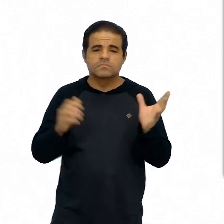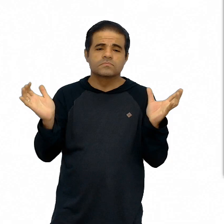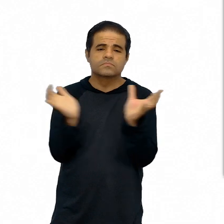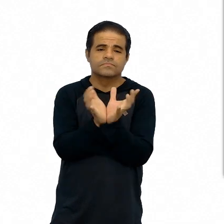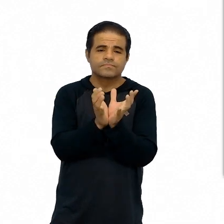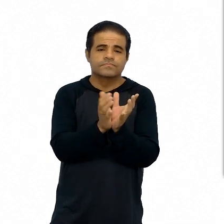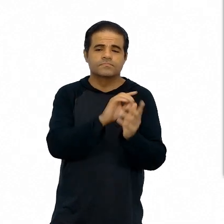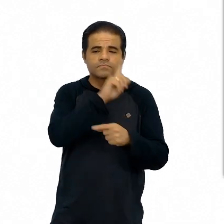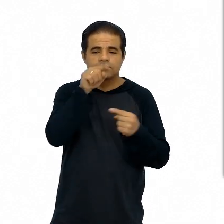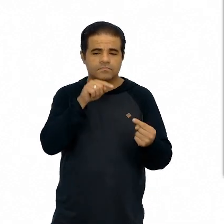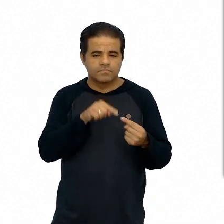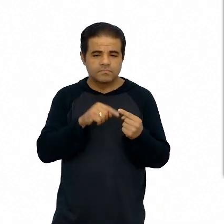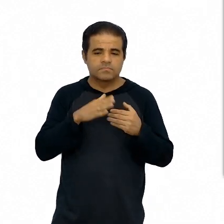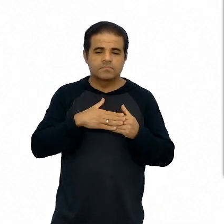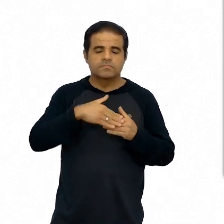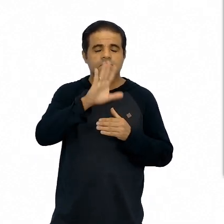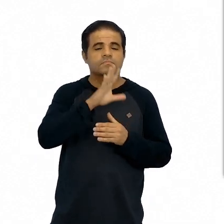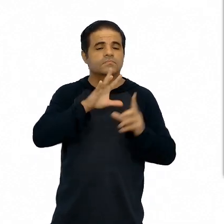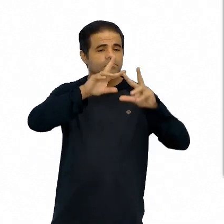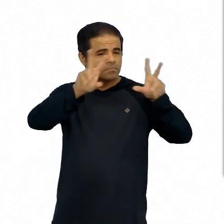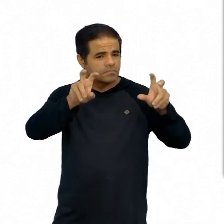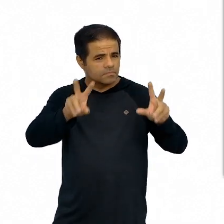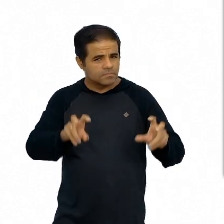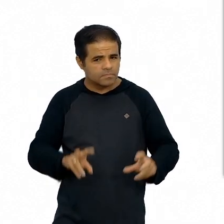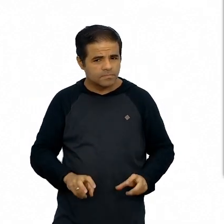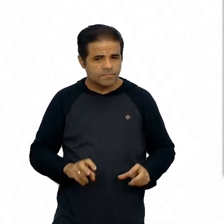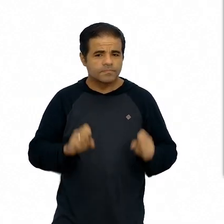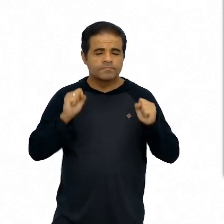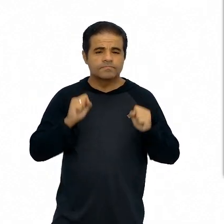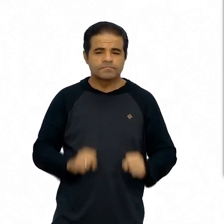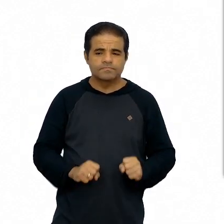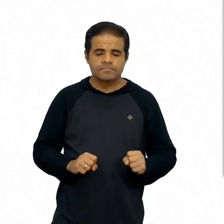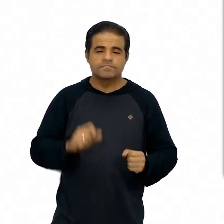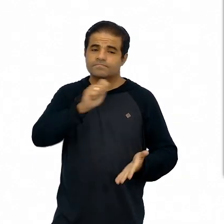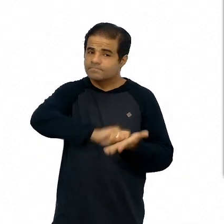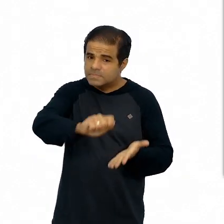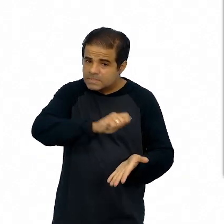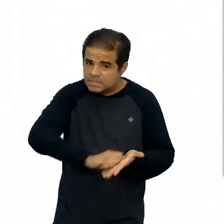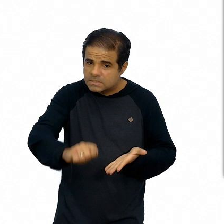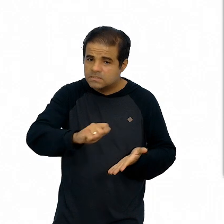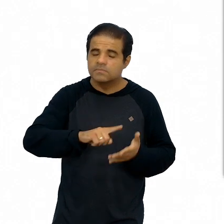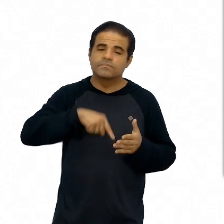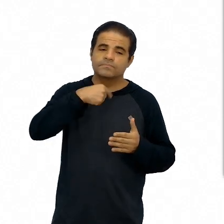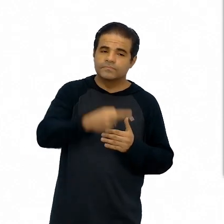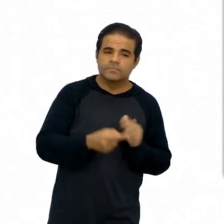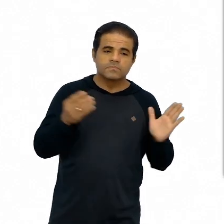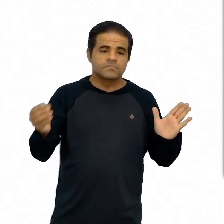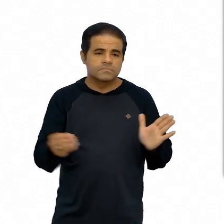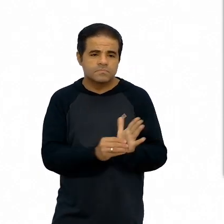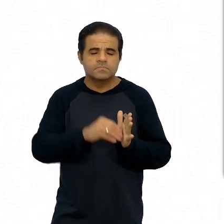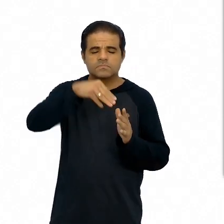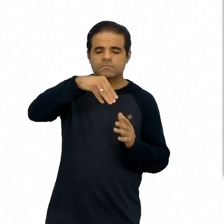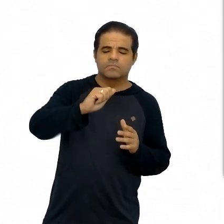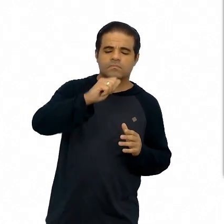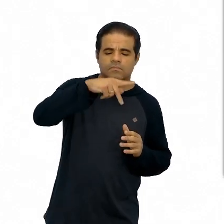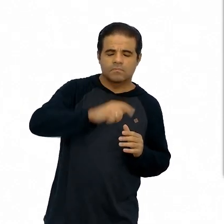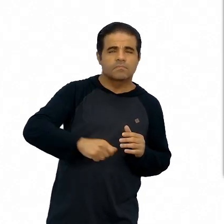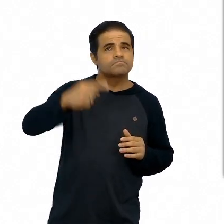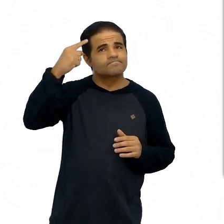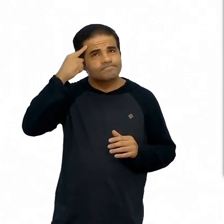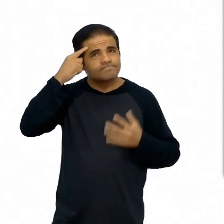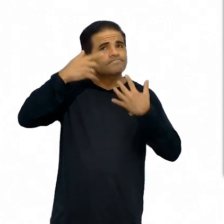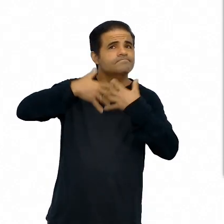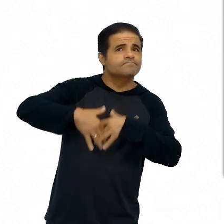forma de lista, com tópicos e subtópicos, pode ser através de esquemas, de mapas mentais, né? O importante é